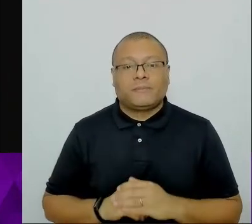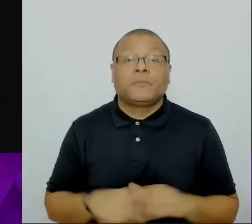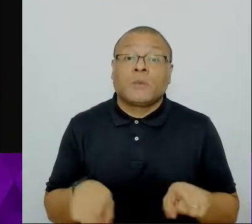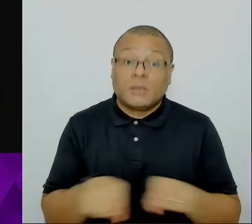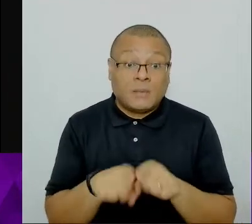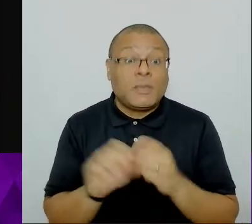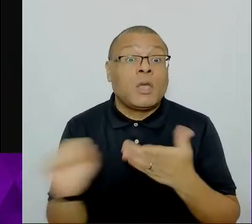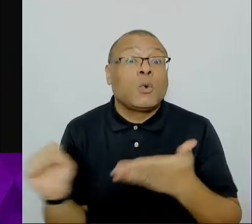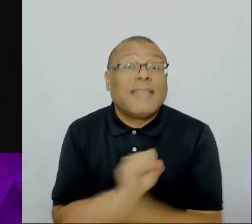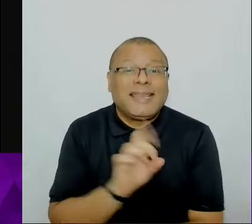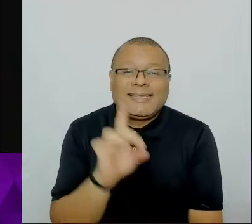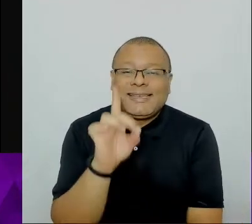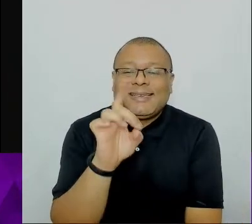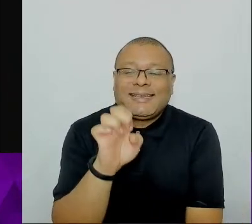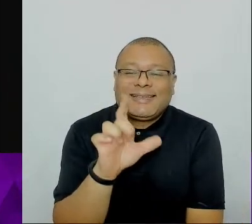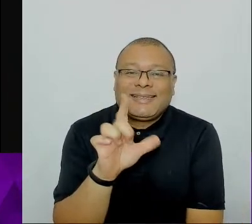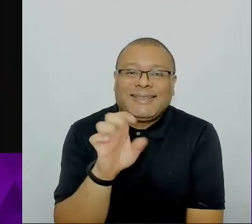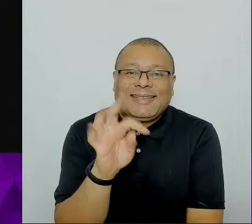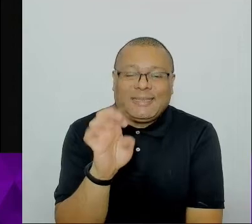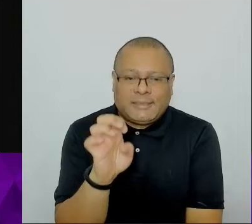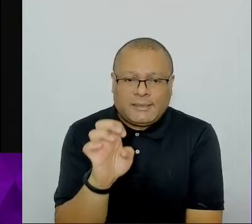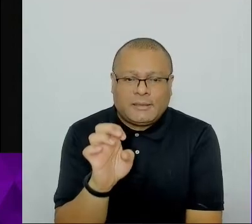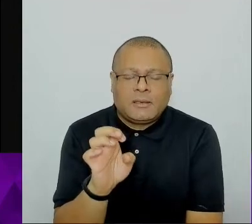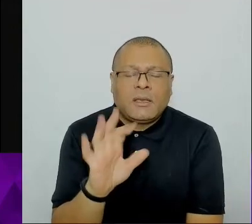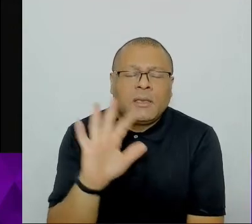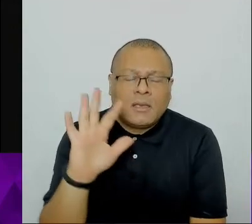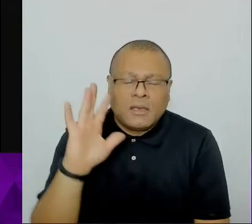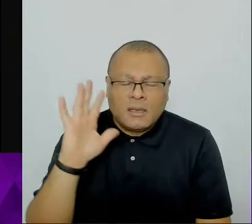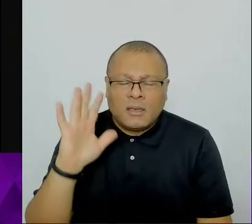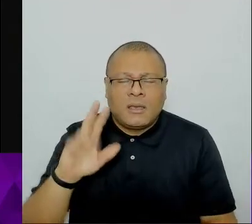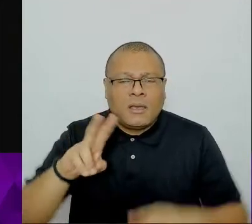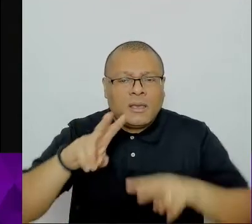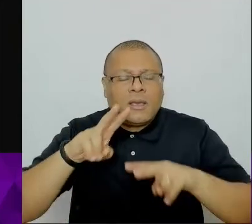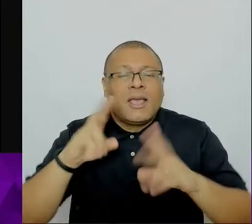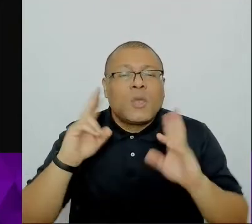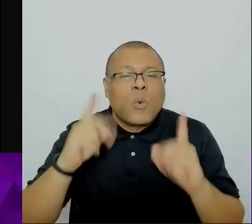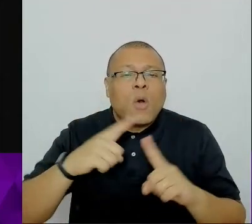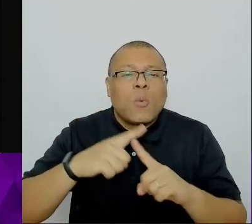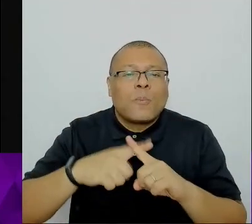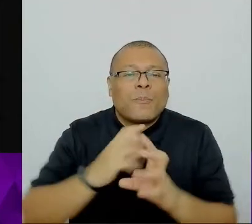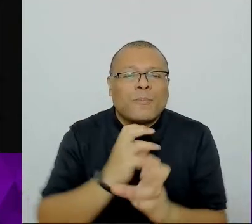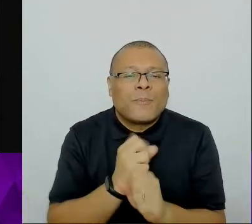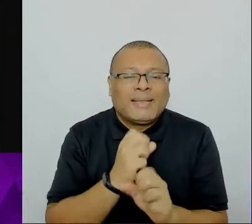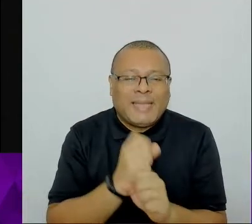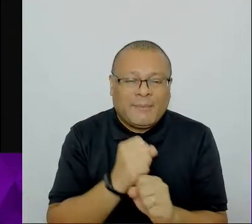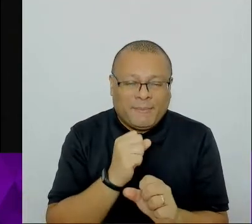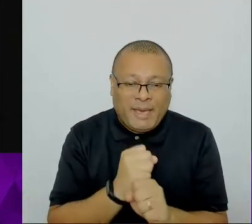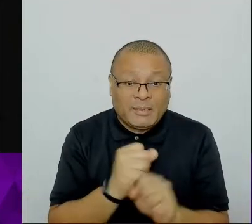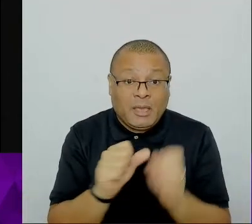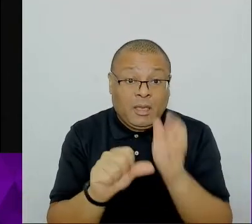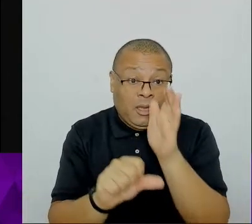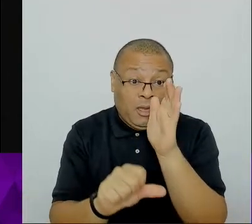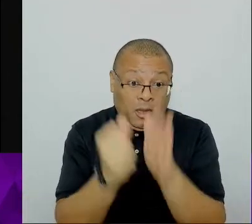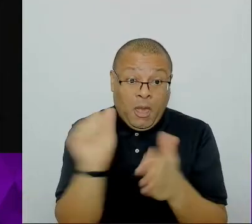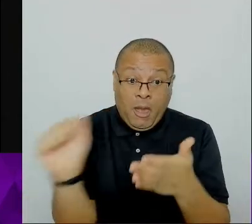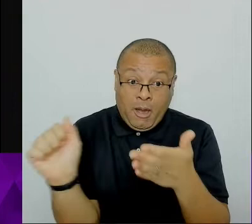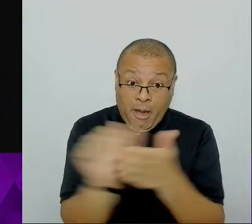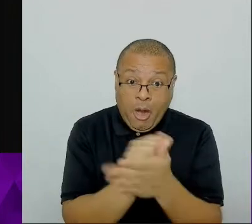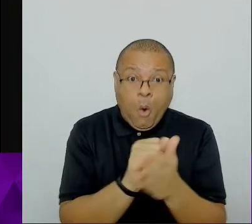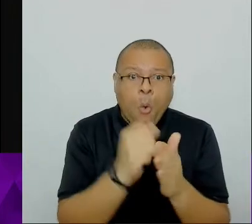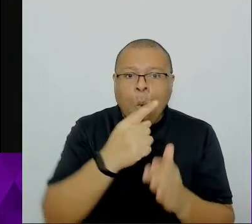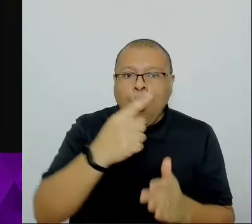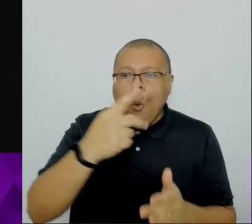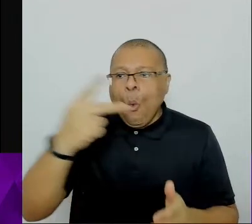delete. Se a gente for pensar em idempotência como uma operação matemática, o delete não seria idempotente, né? Porque na primeira eu conseguiria deletar e em todas as outras eu ia